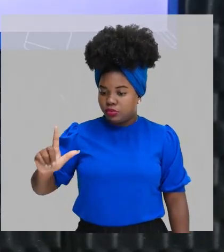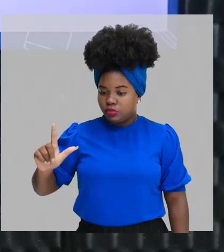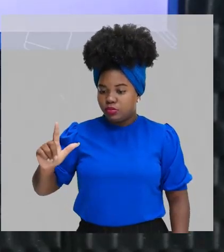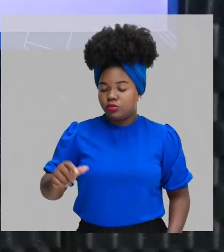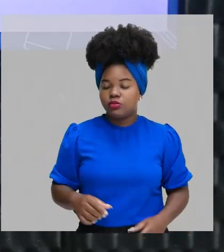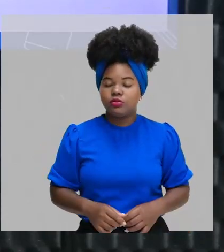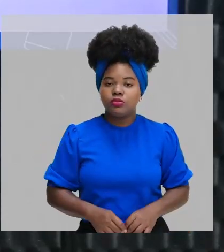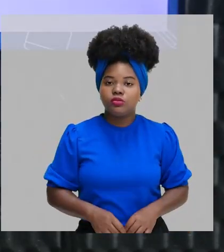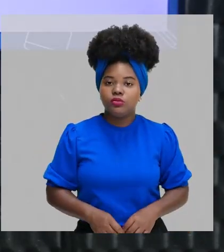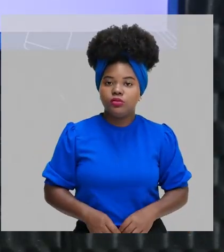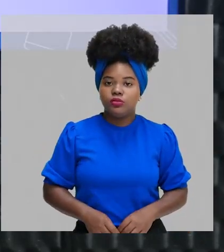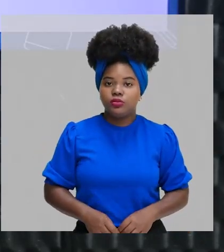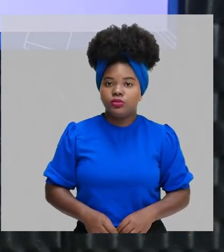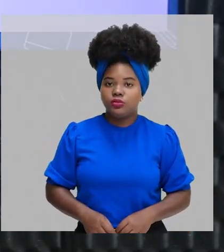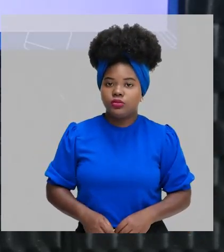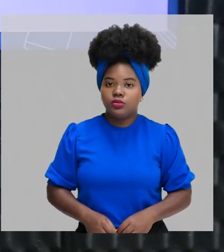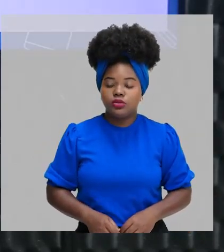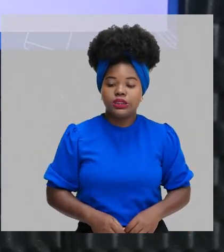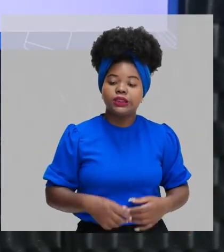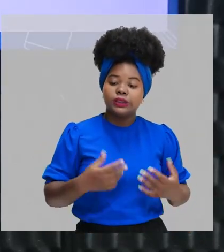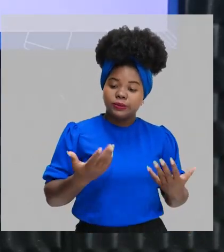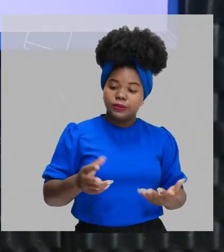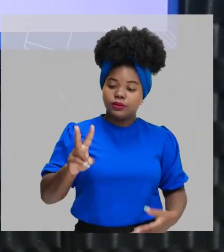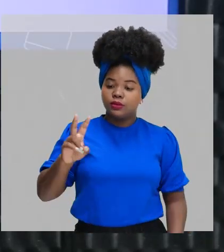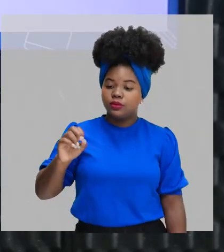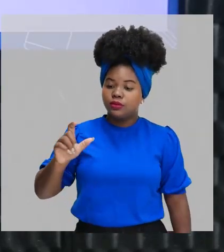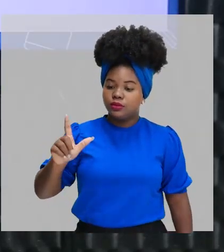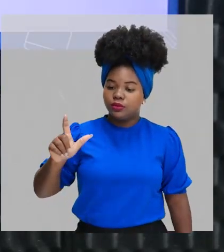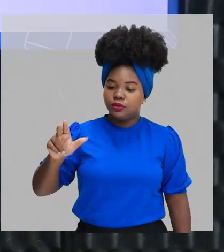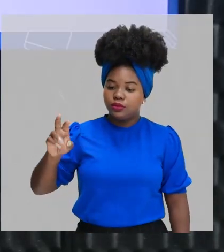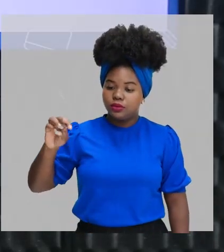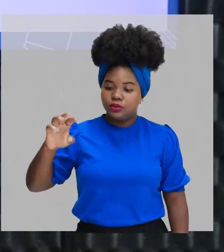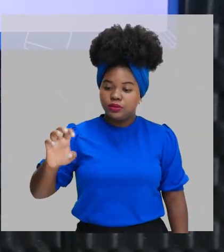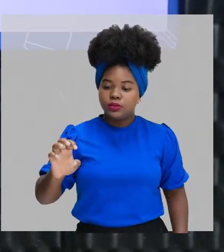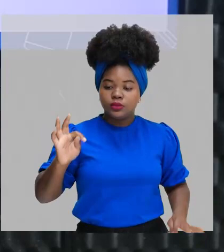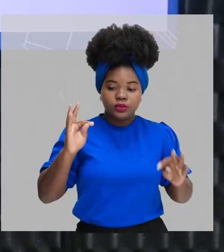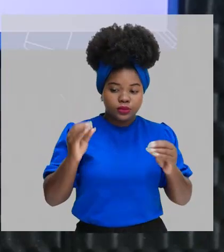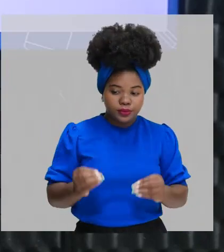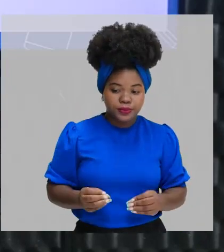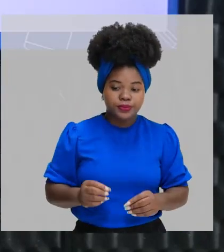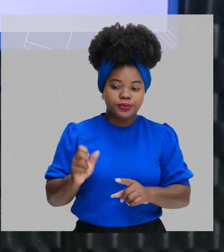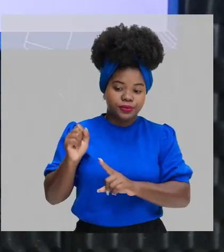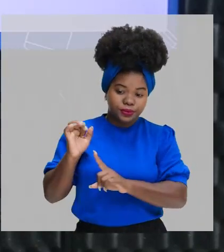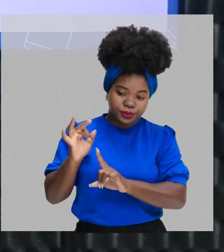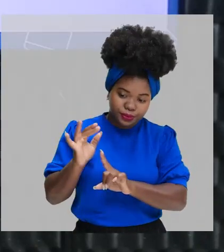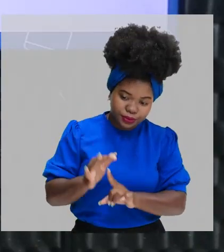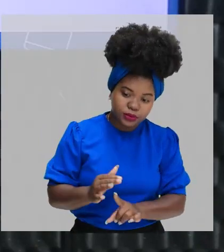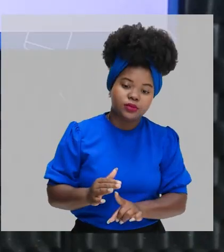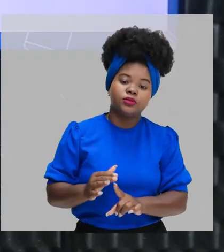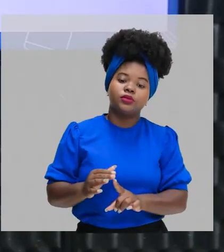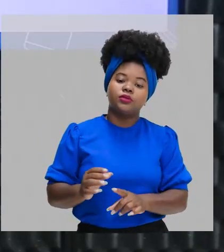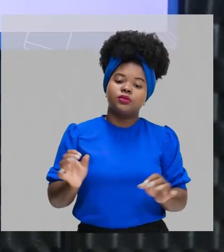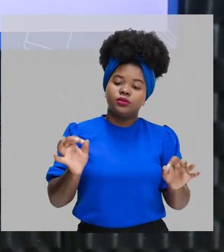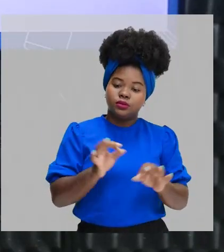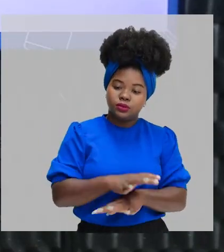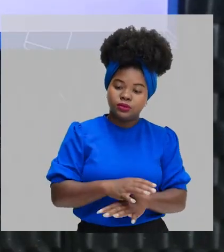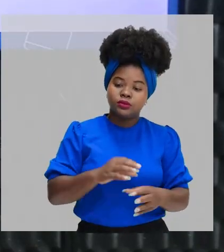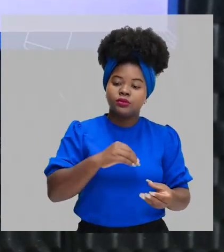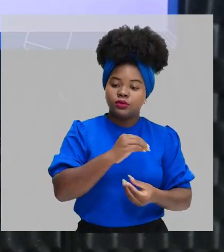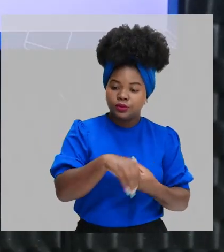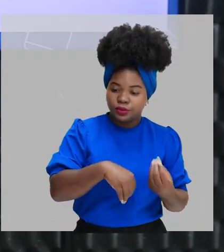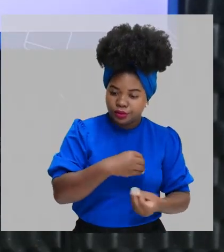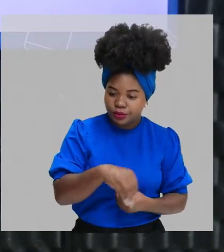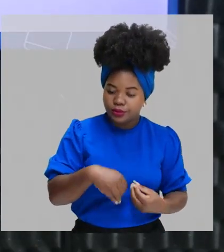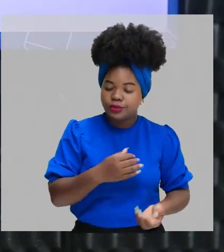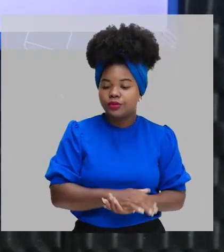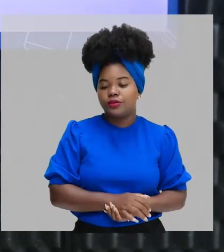616 litros. Então, esse vai ser o volume, né, total dos gases ao final da reação. Lembrando que uma